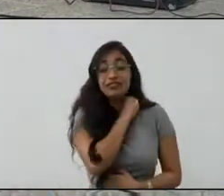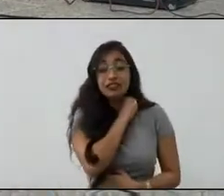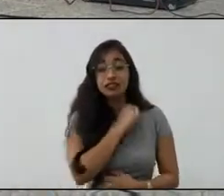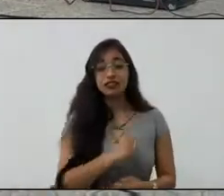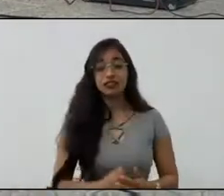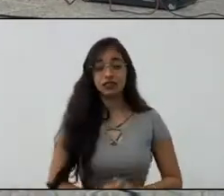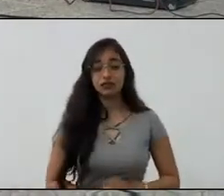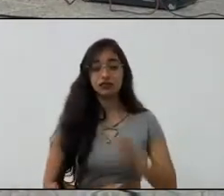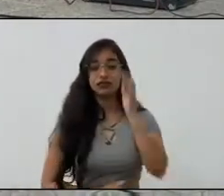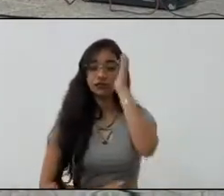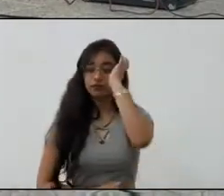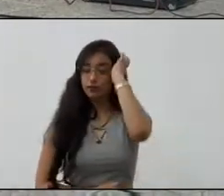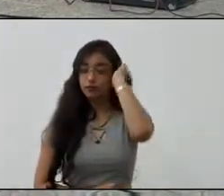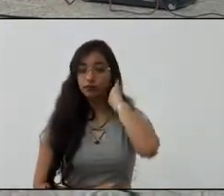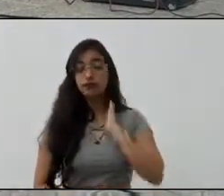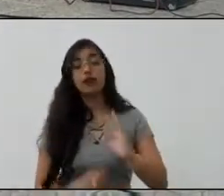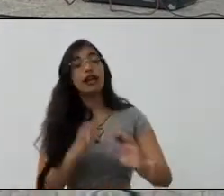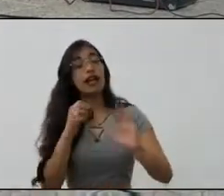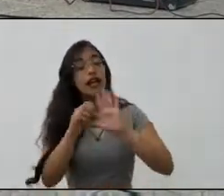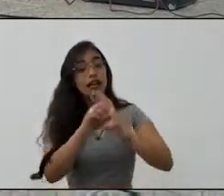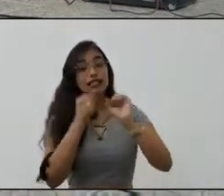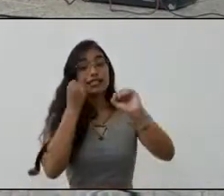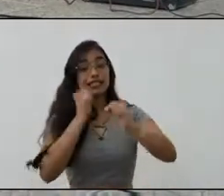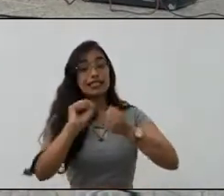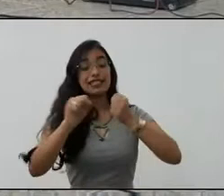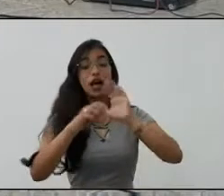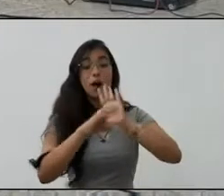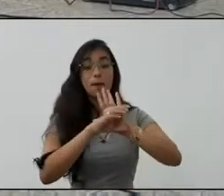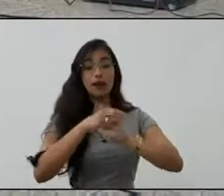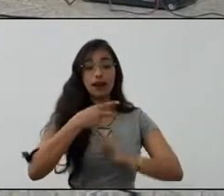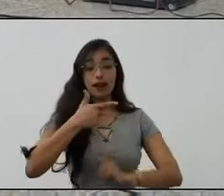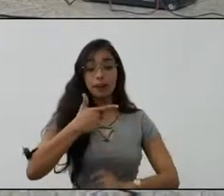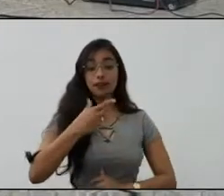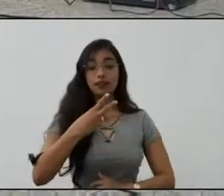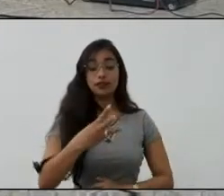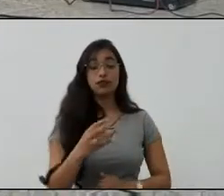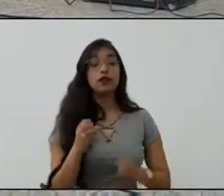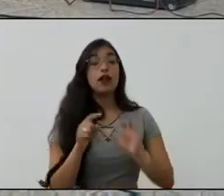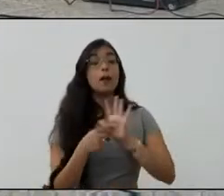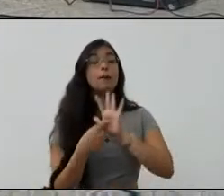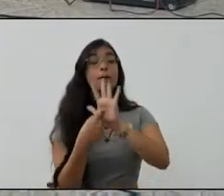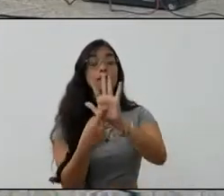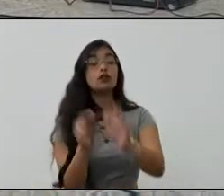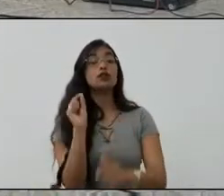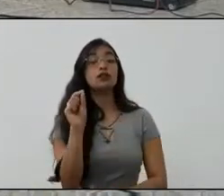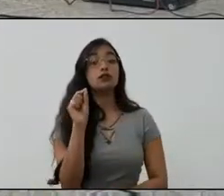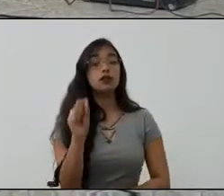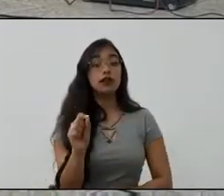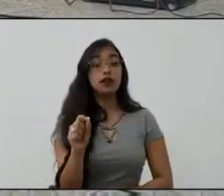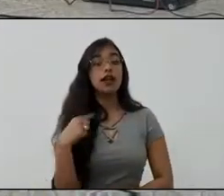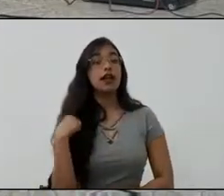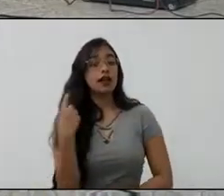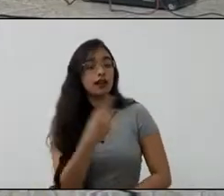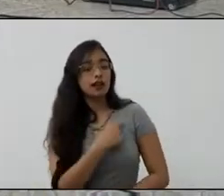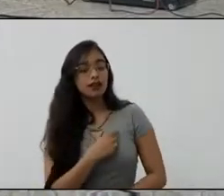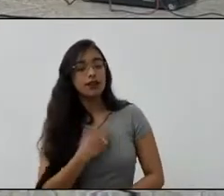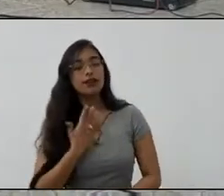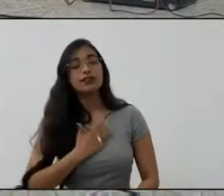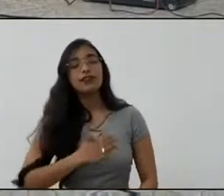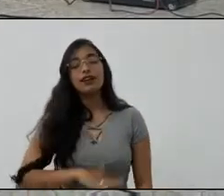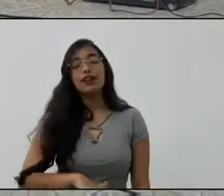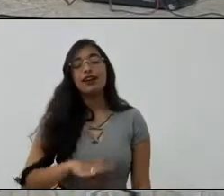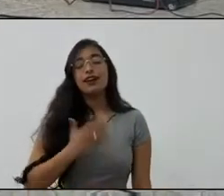descomunal? O Salmo 23 nos fala de repousar e de ser levado por Deus a águas